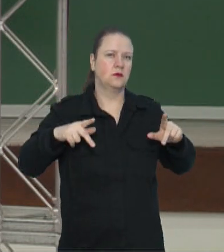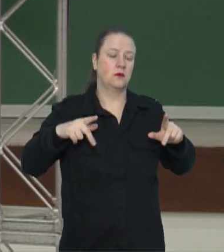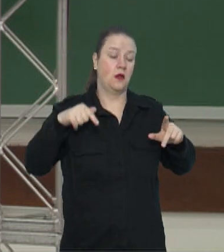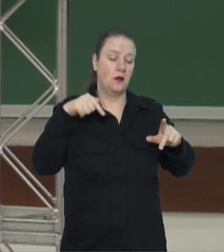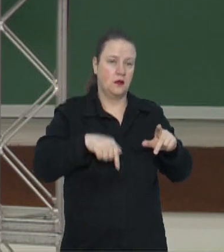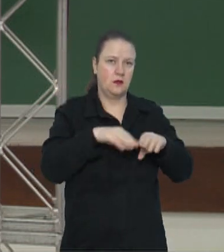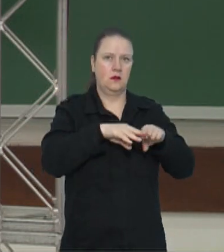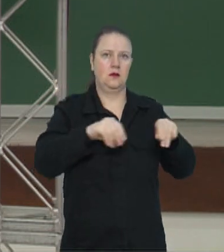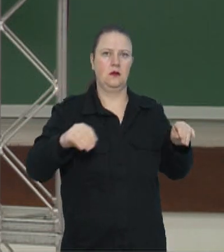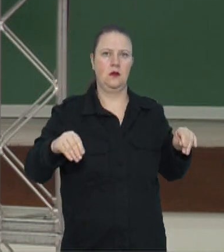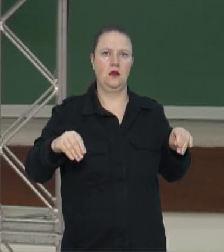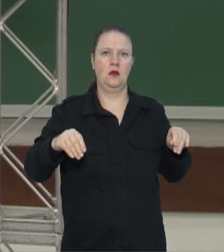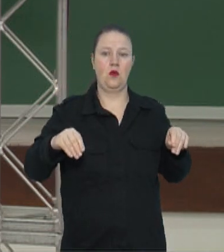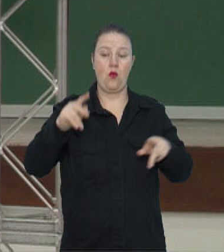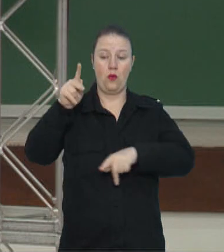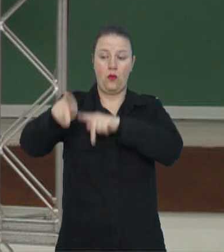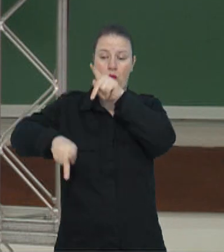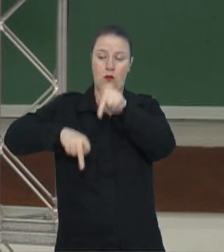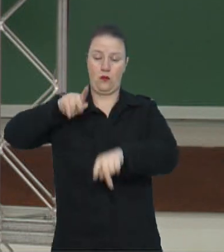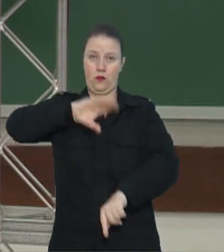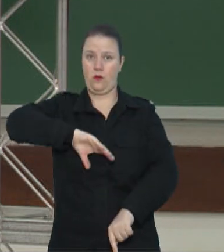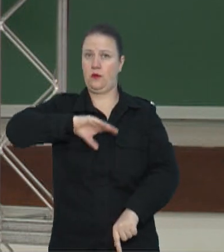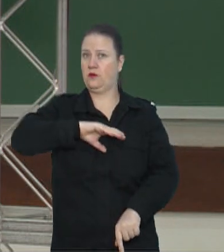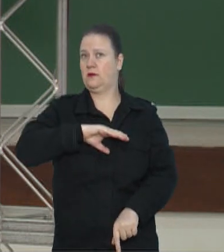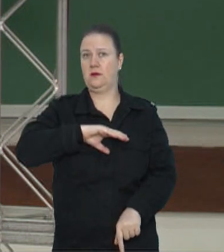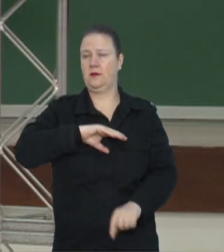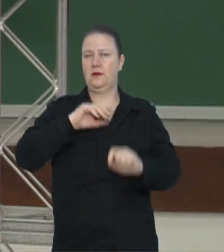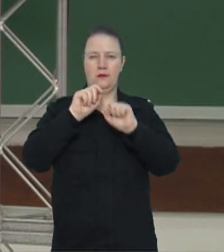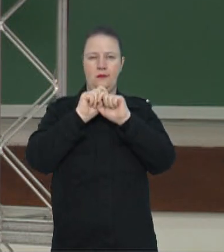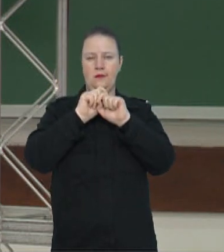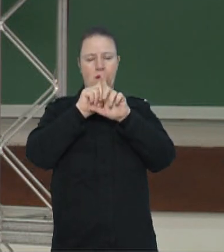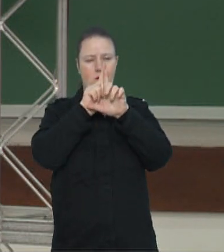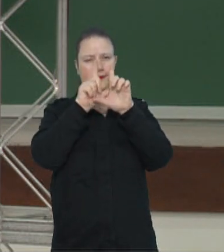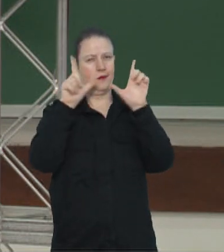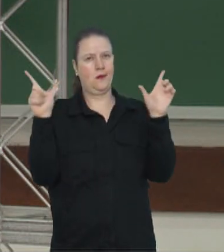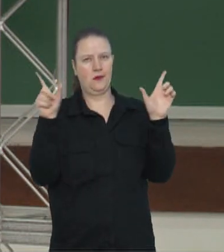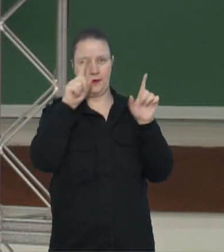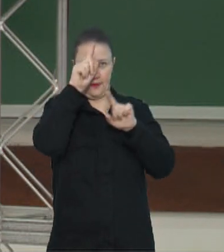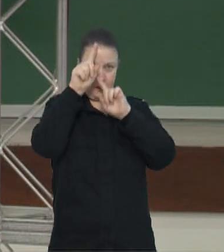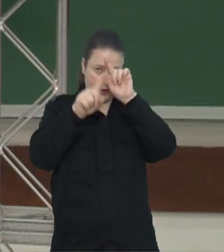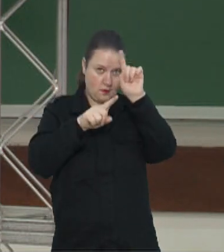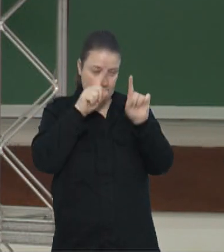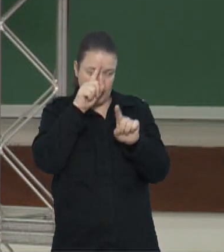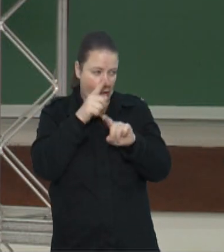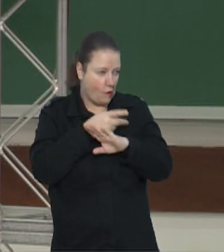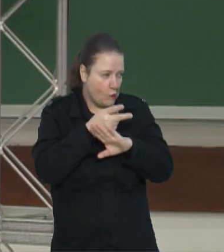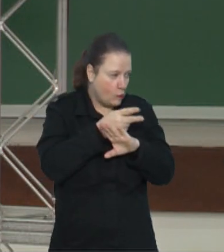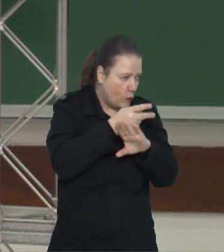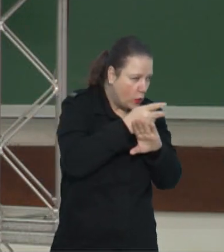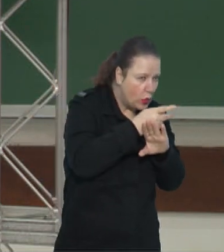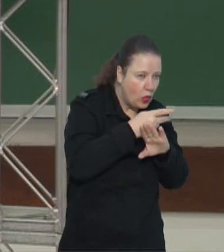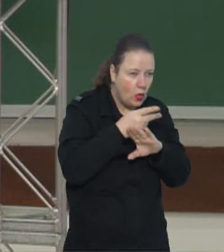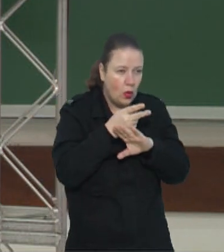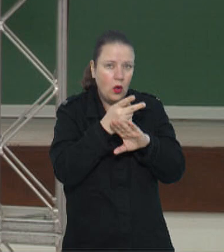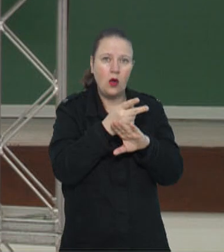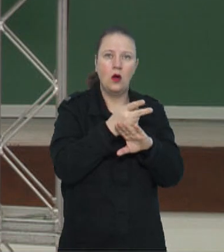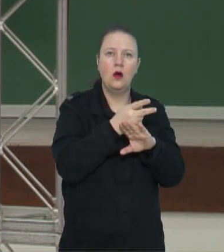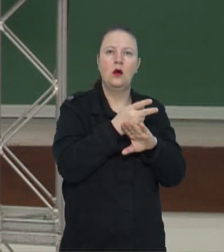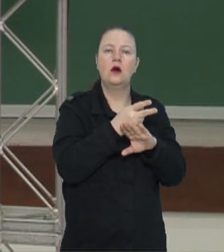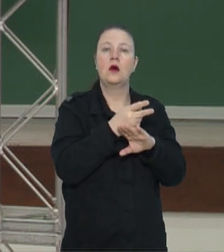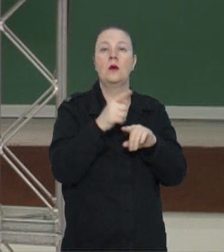podia entrar livremente? Os portugueses. Claro que aí eles vêm com a ideia da exploração, mas trazem também a parte